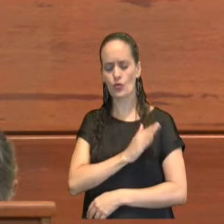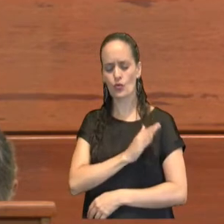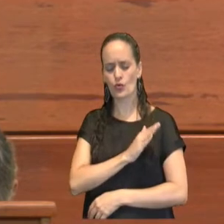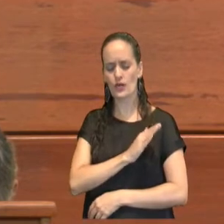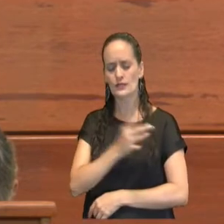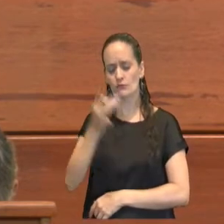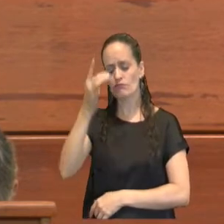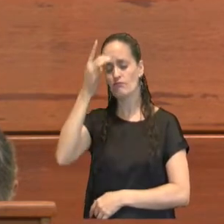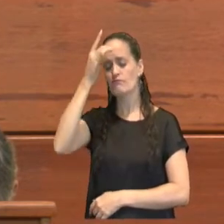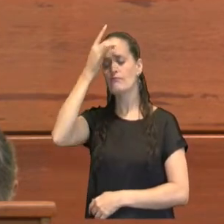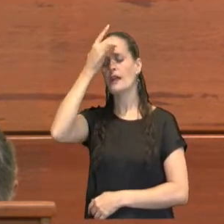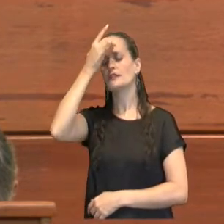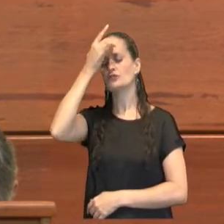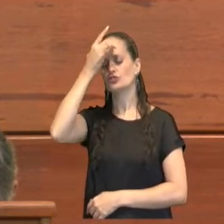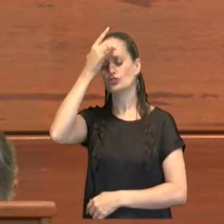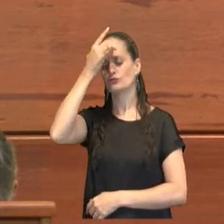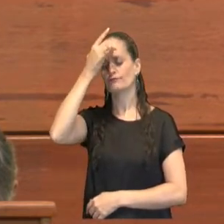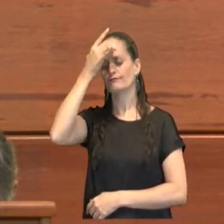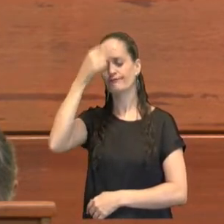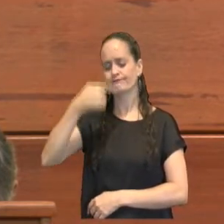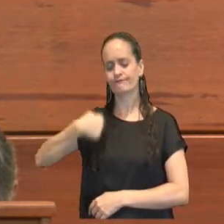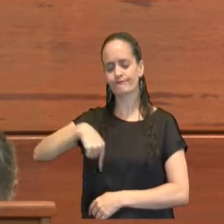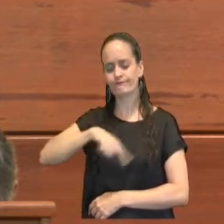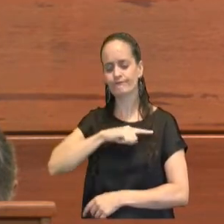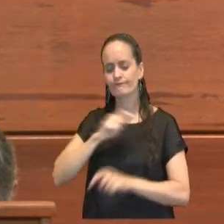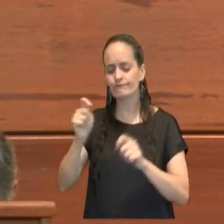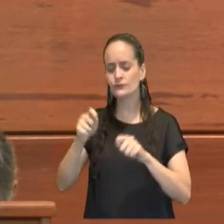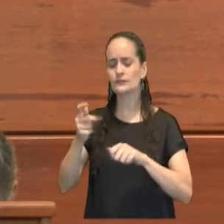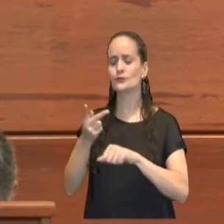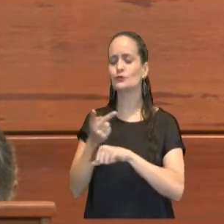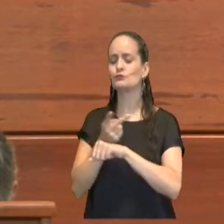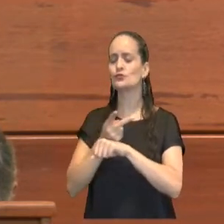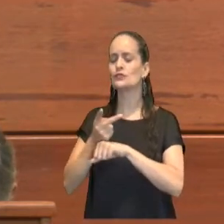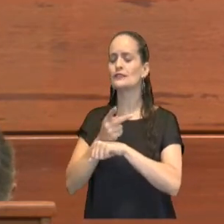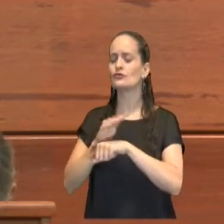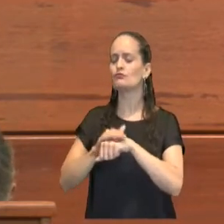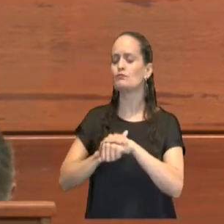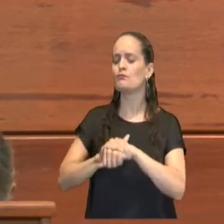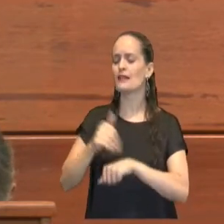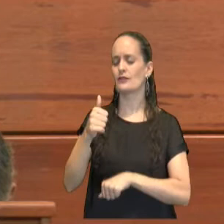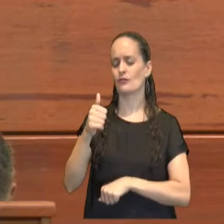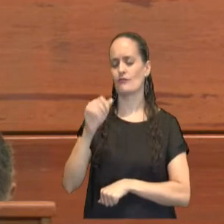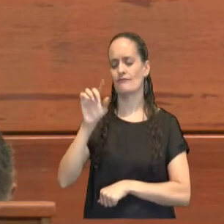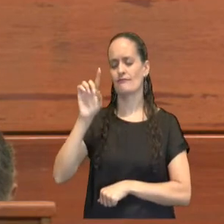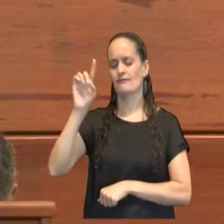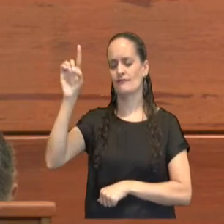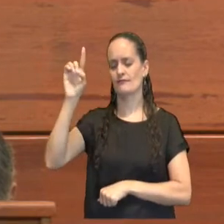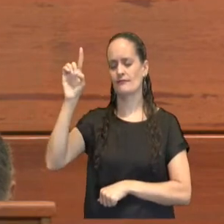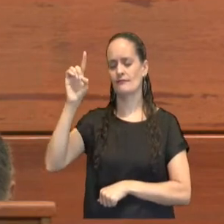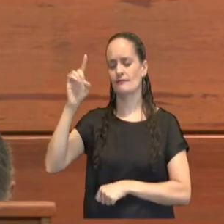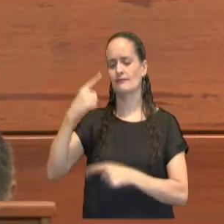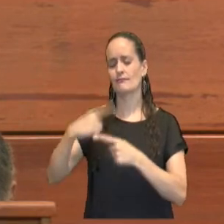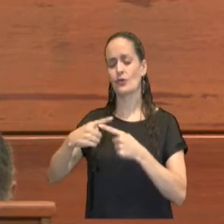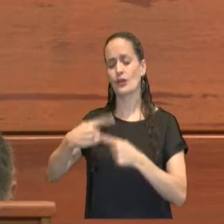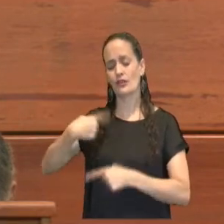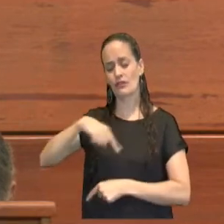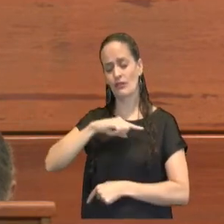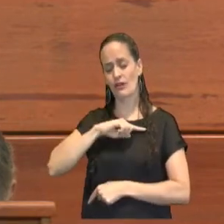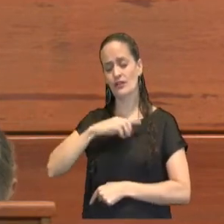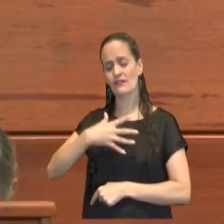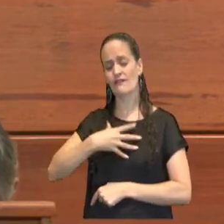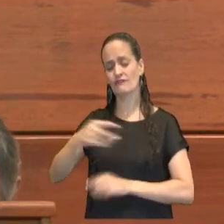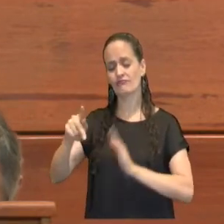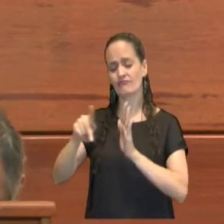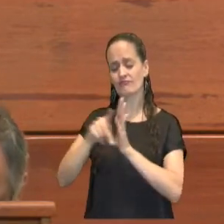mentes, Deus, e buscar o que há de melhor, Deus, para Ti, porque nós somos Teus filhos, somos